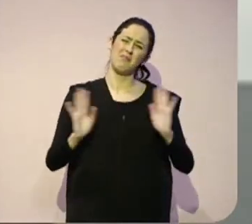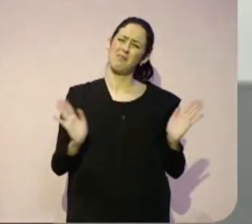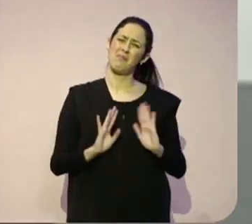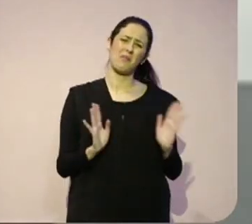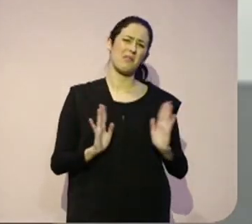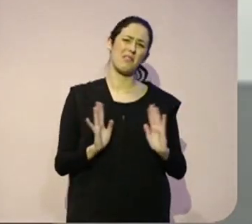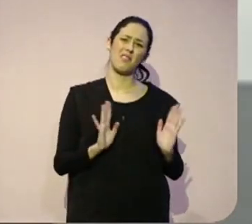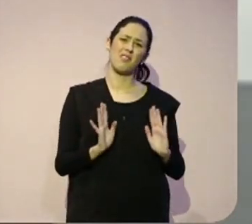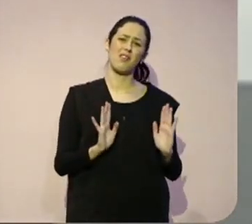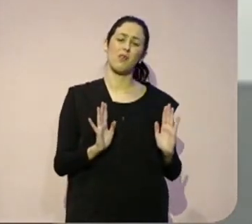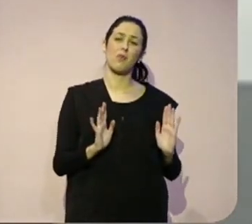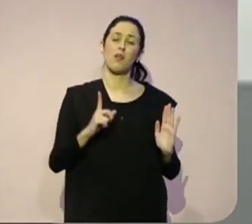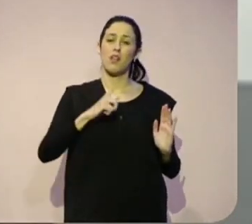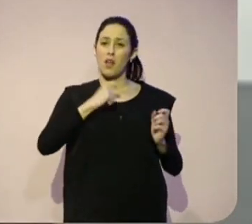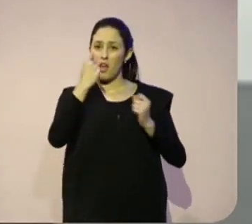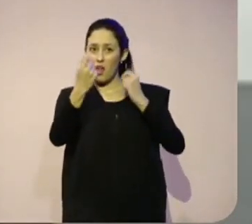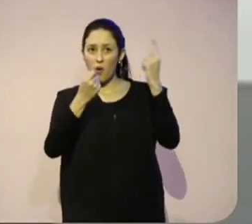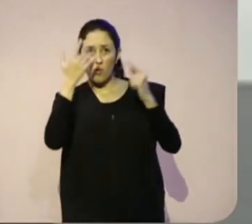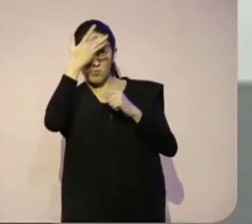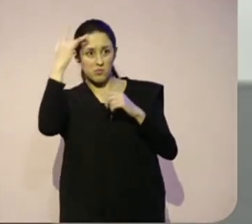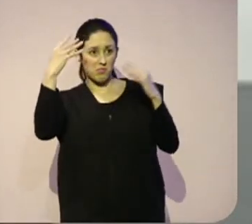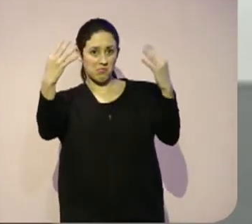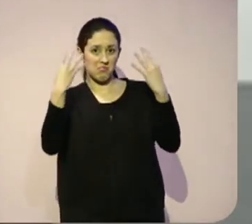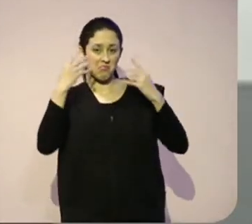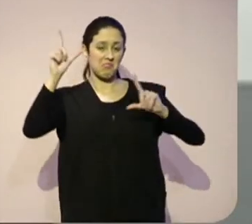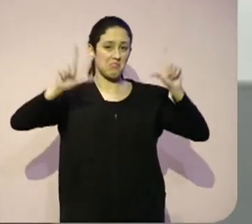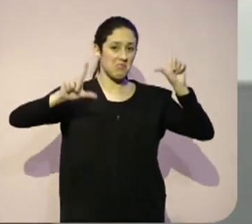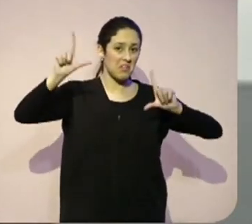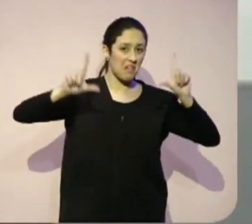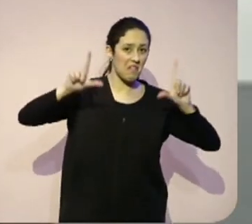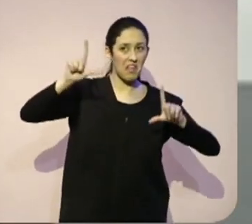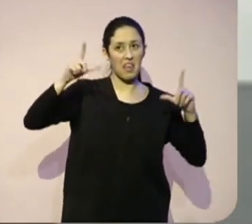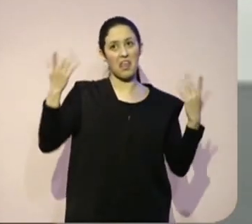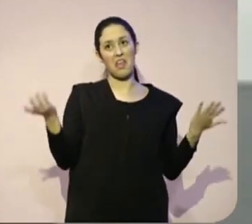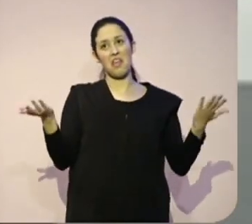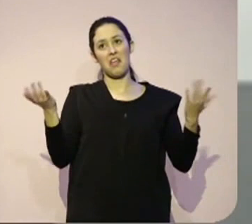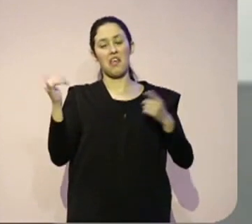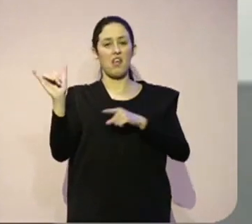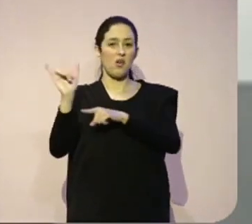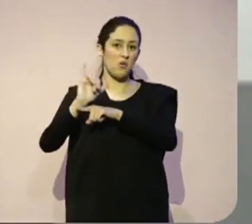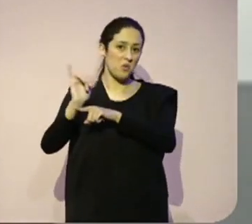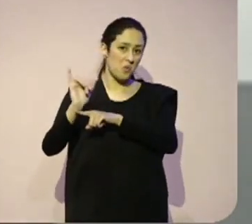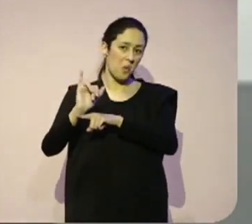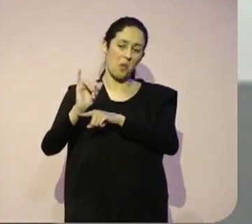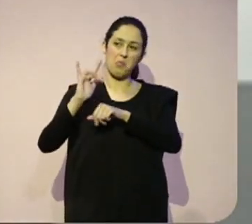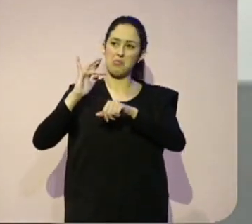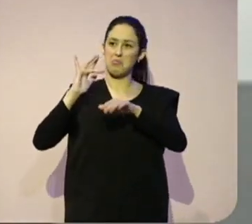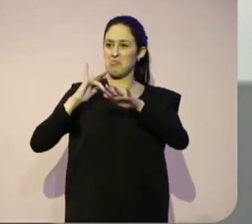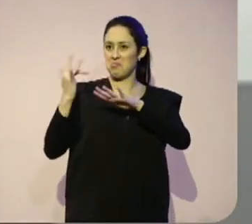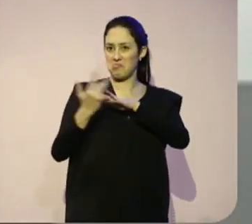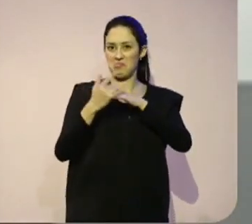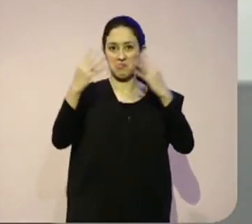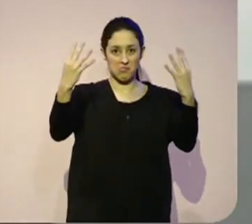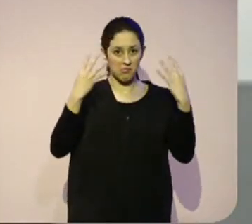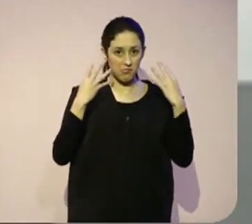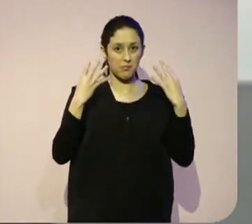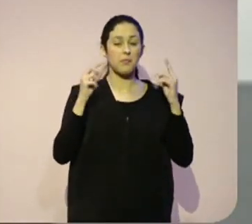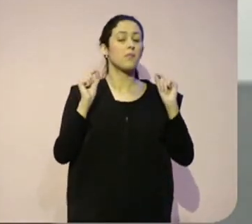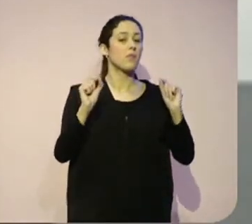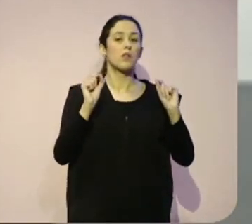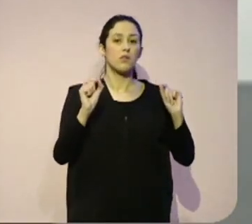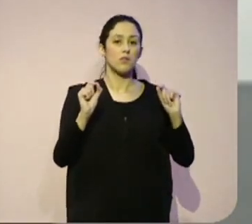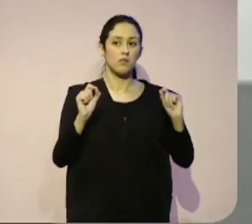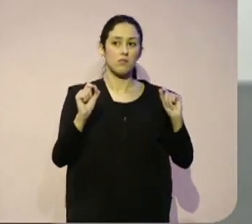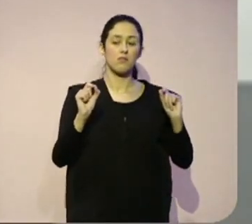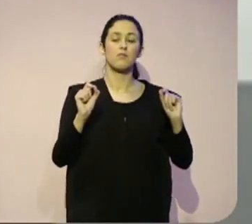Algumas pessoas que estão nos assistindo agora, ou pela TV, pelo YouTube, pelas redes sociais,